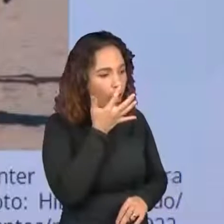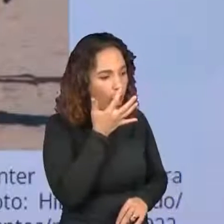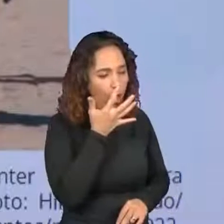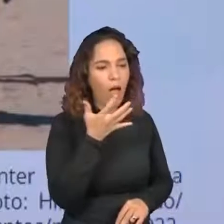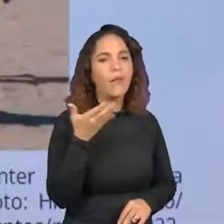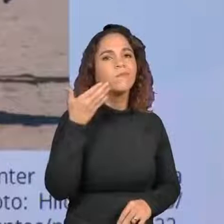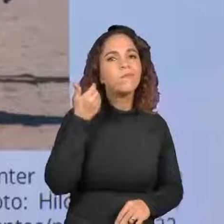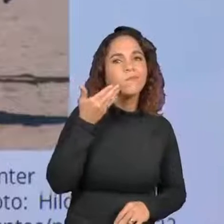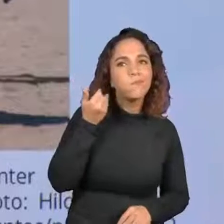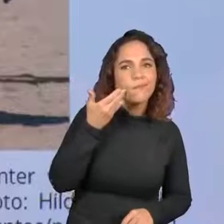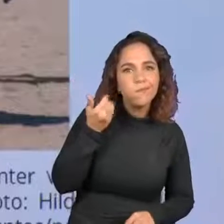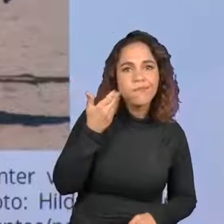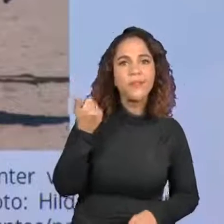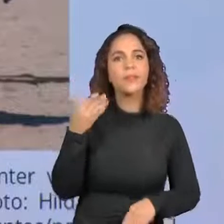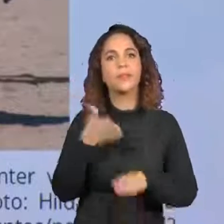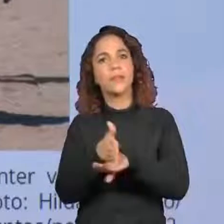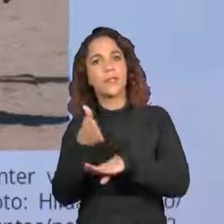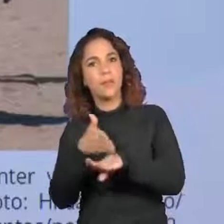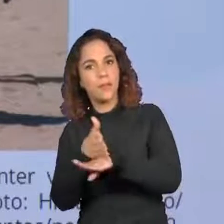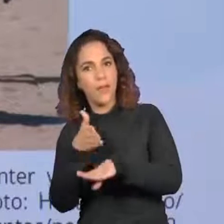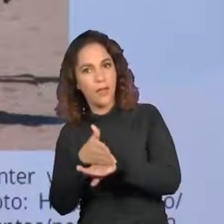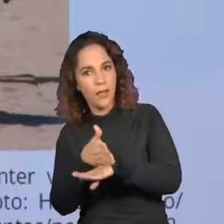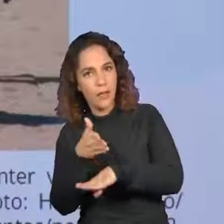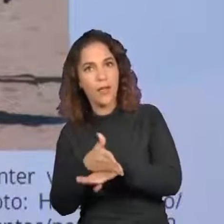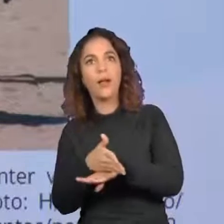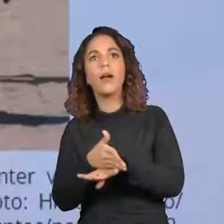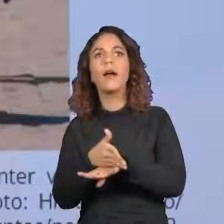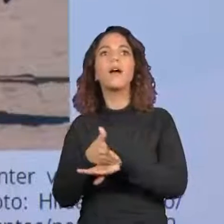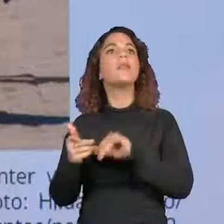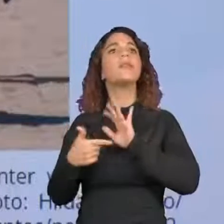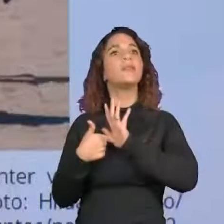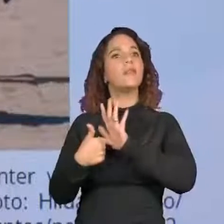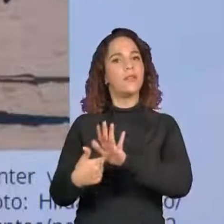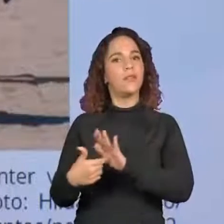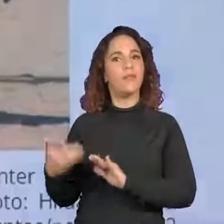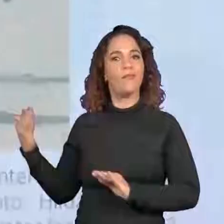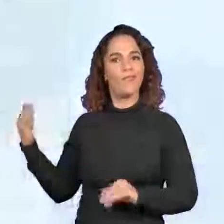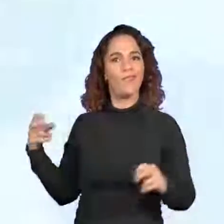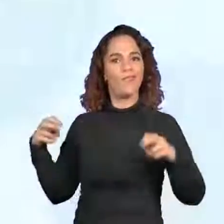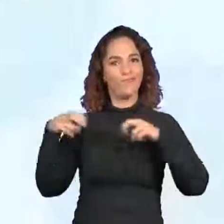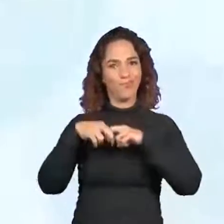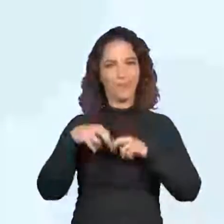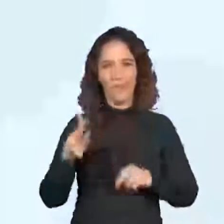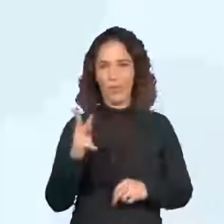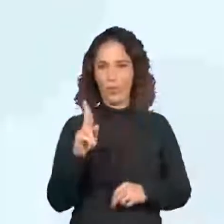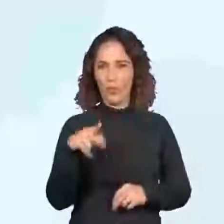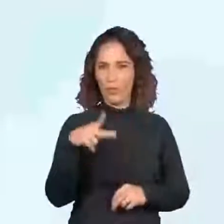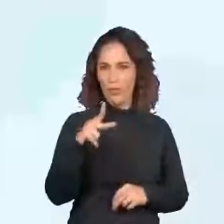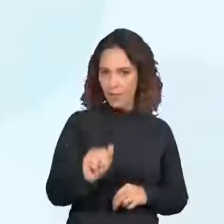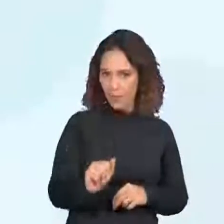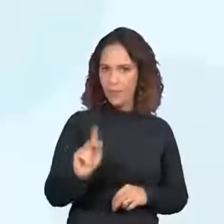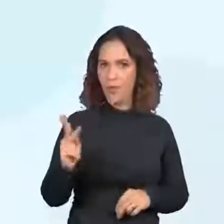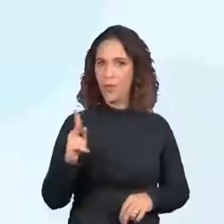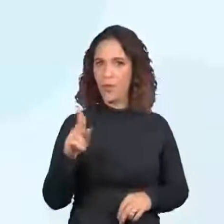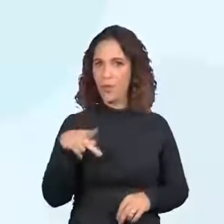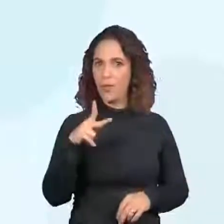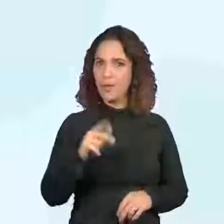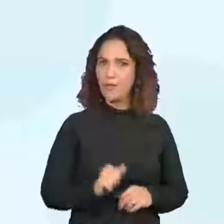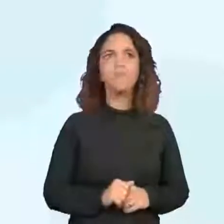aprenderem, participarem, né, no caso da apresentação dessa luta. Então, olha que